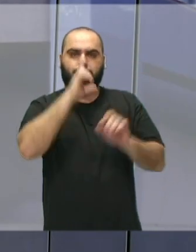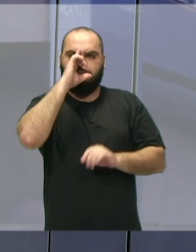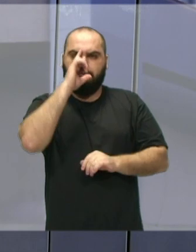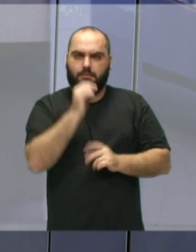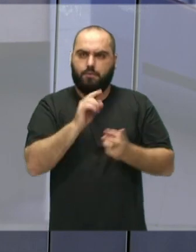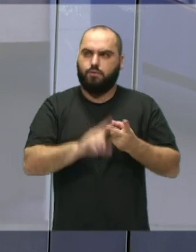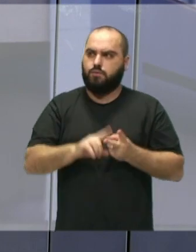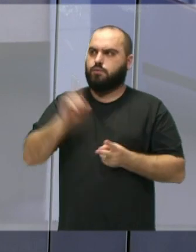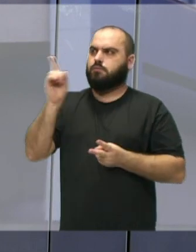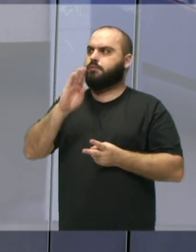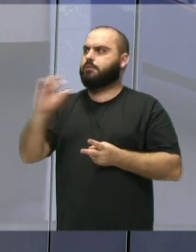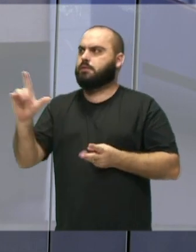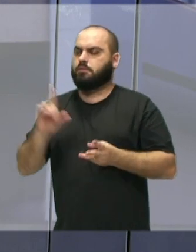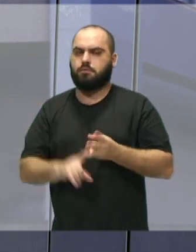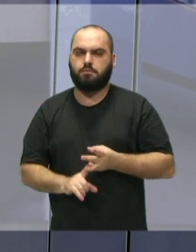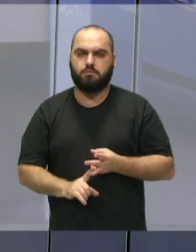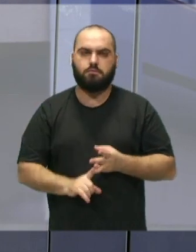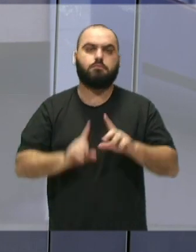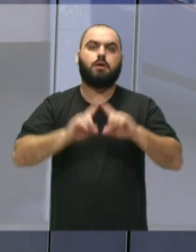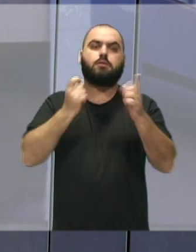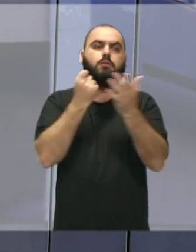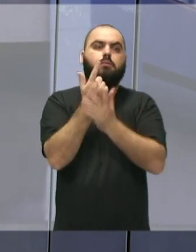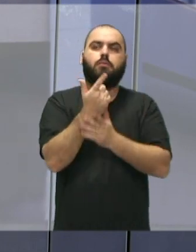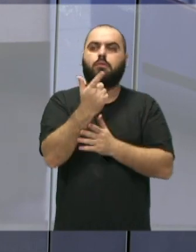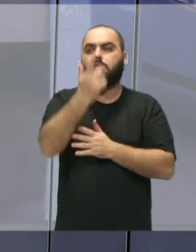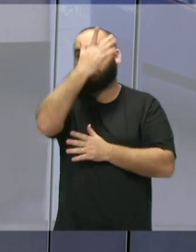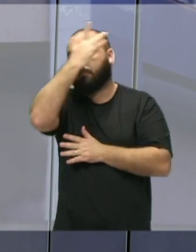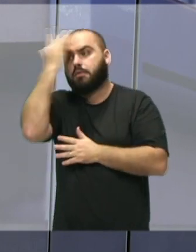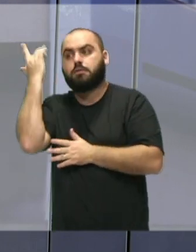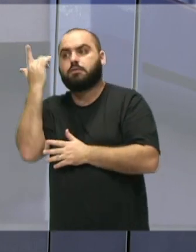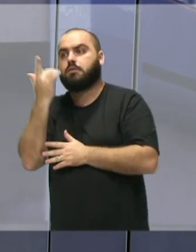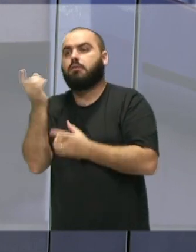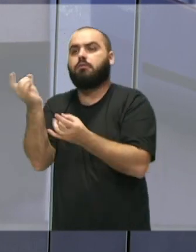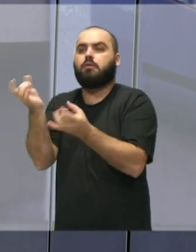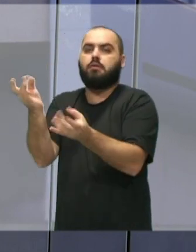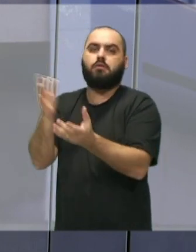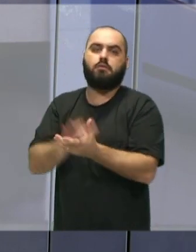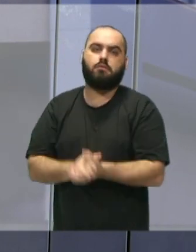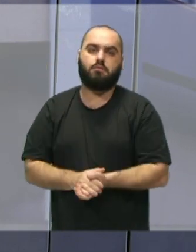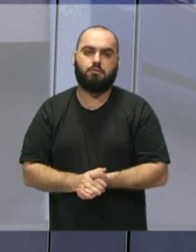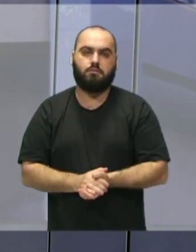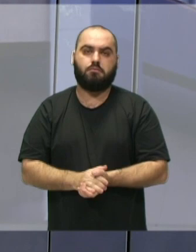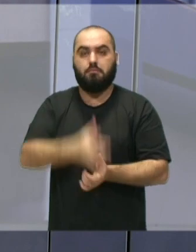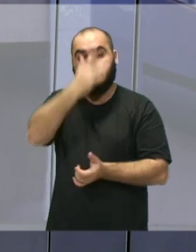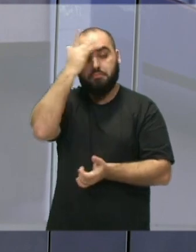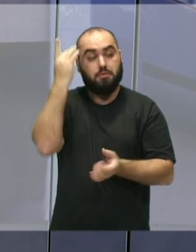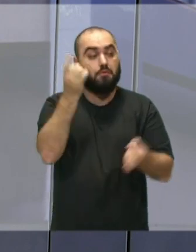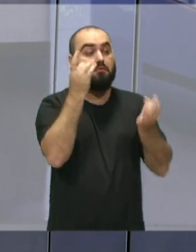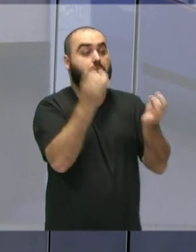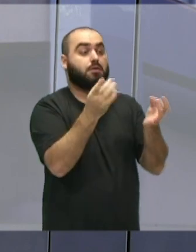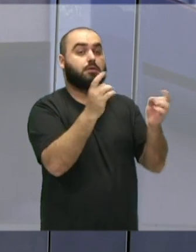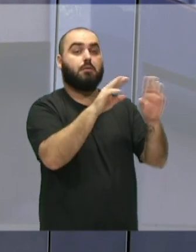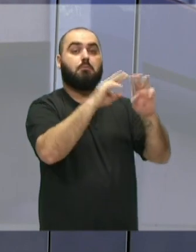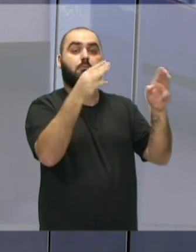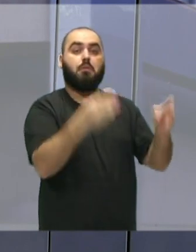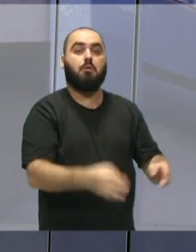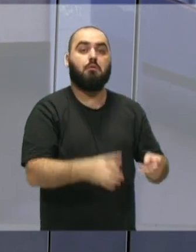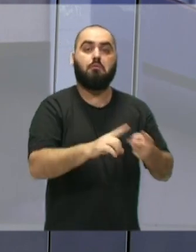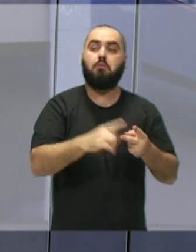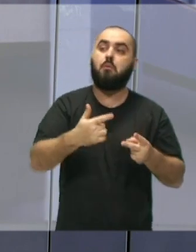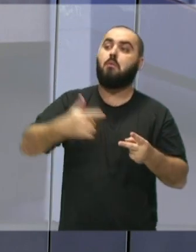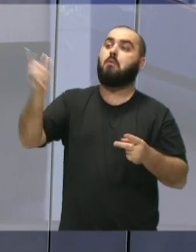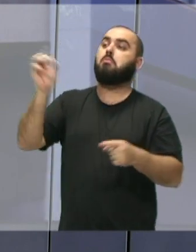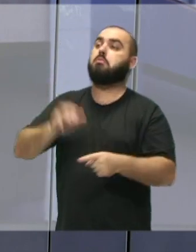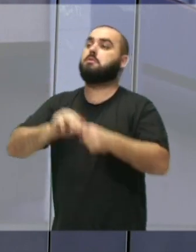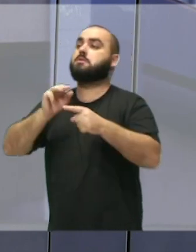outra empresa de Blumenau, mas comprou com atravessadores. Gente que vendia móveis, gente de outros municípios, gente de